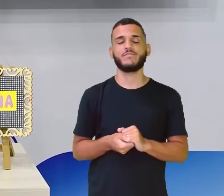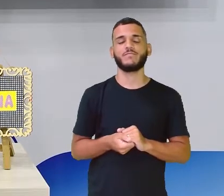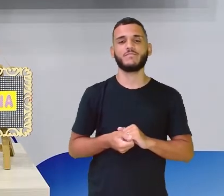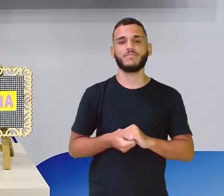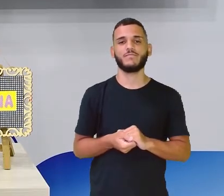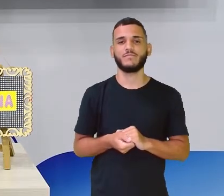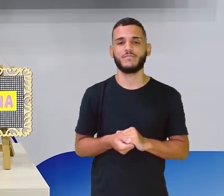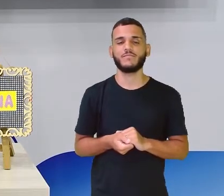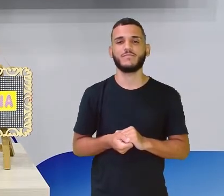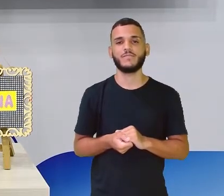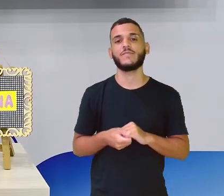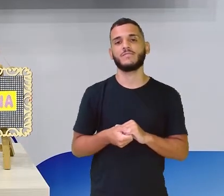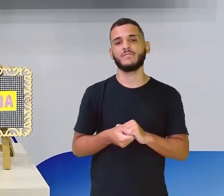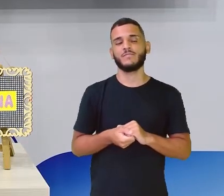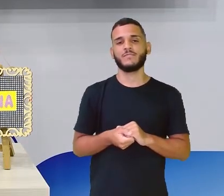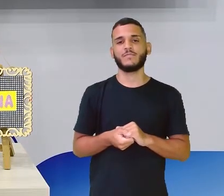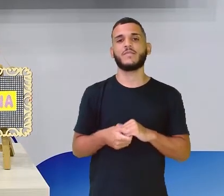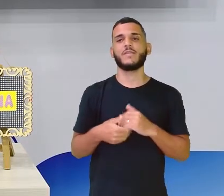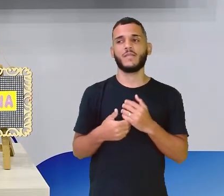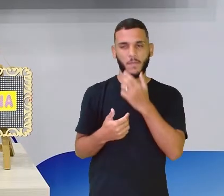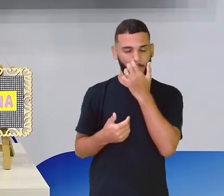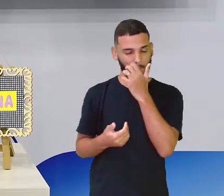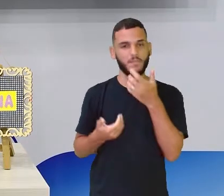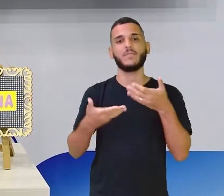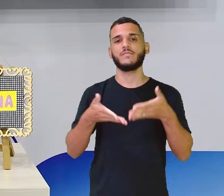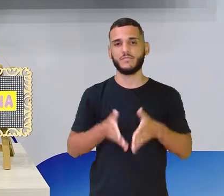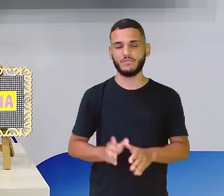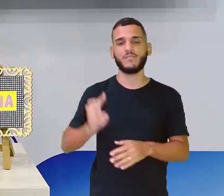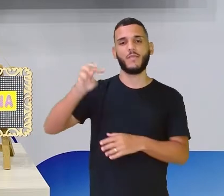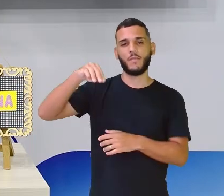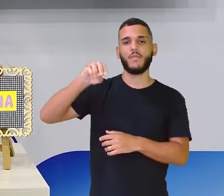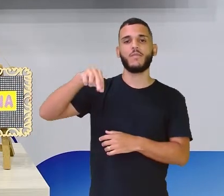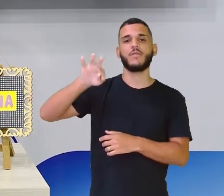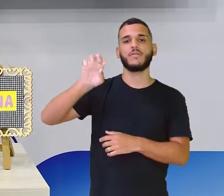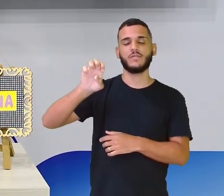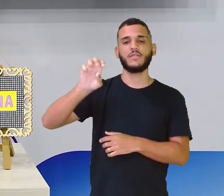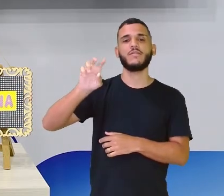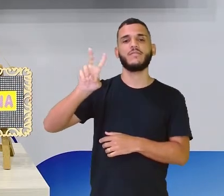Torres Garcia. Nasceu em Montevideo,